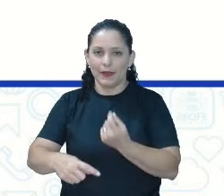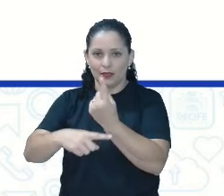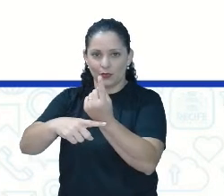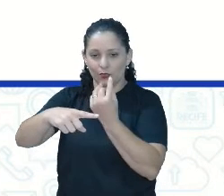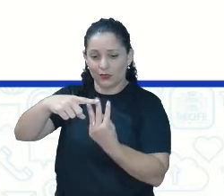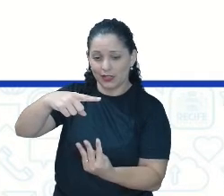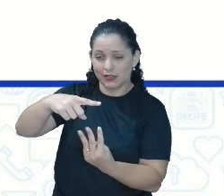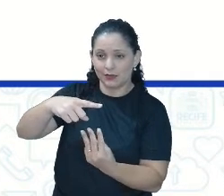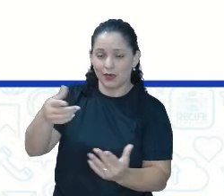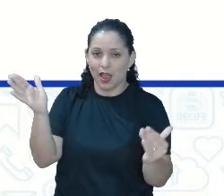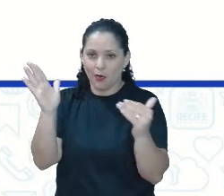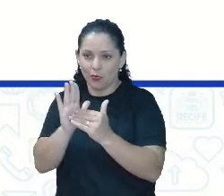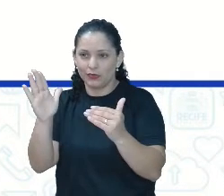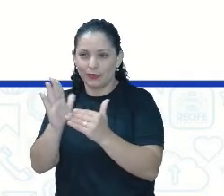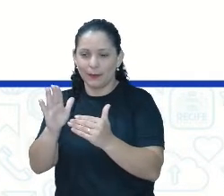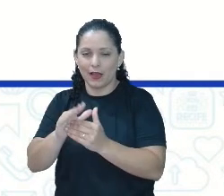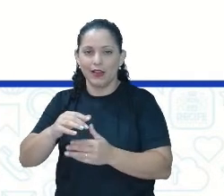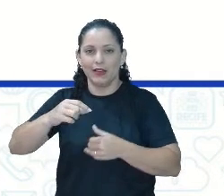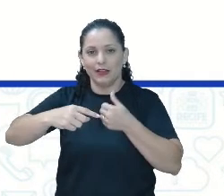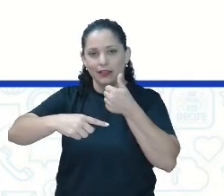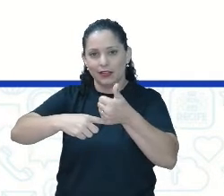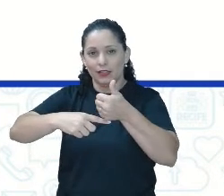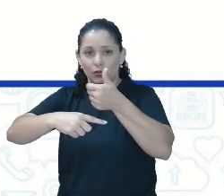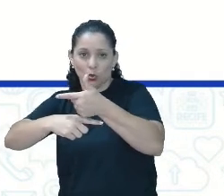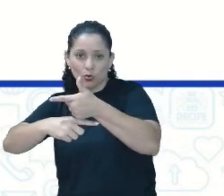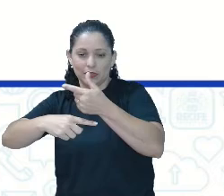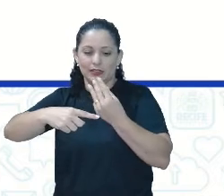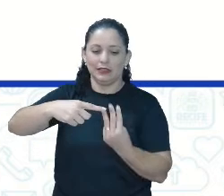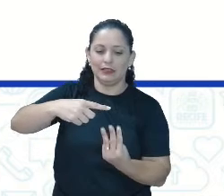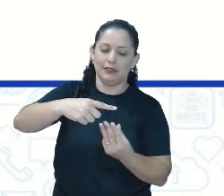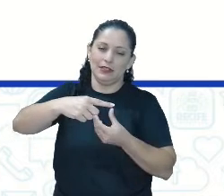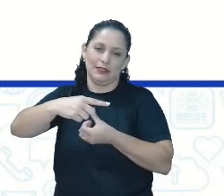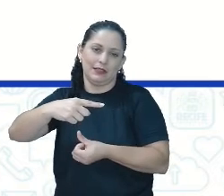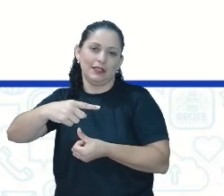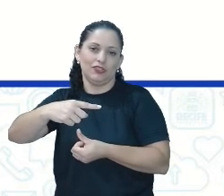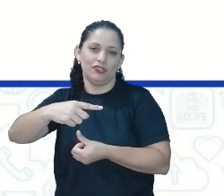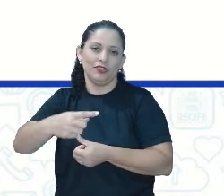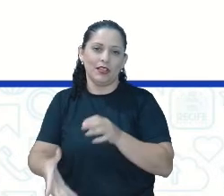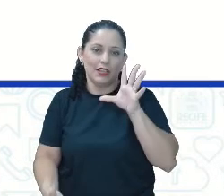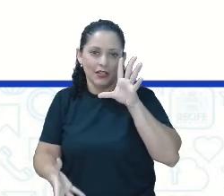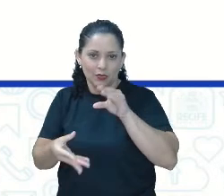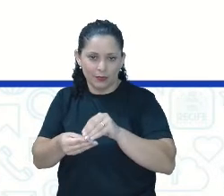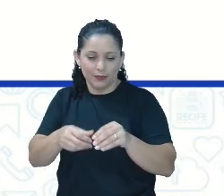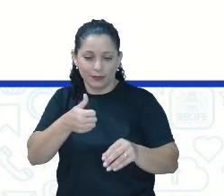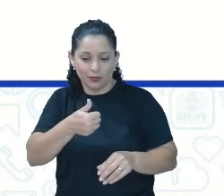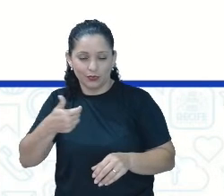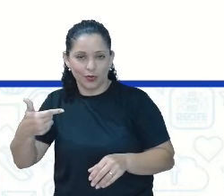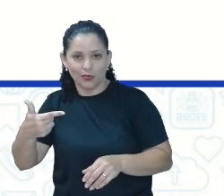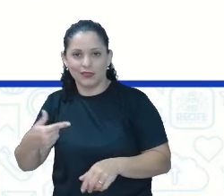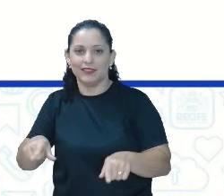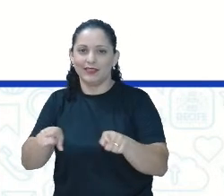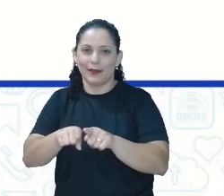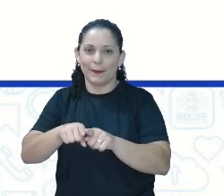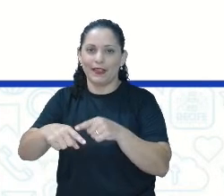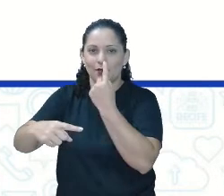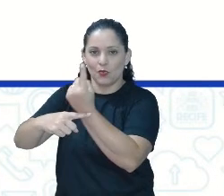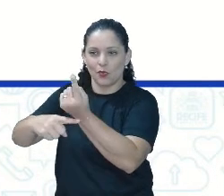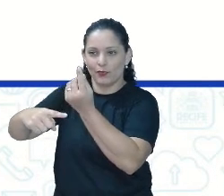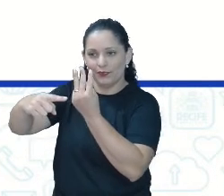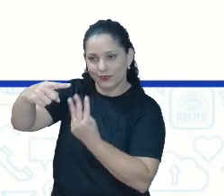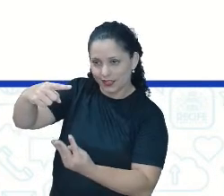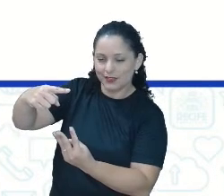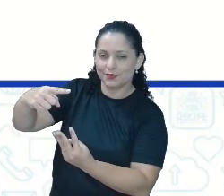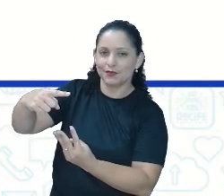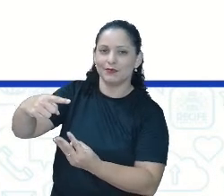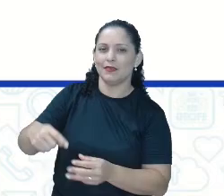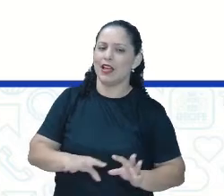1/3. E a última, eu tenho 12 está para 36, que dá para a gente simplificar por 12, que também vai dar igual